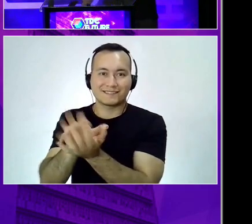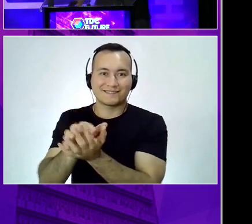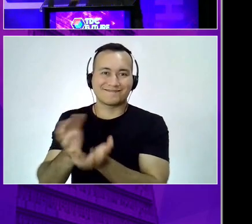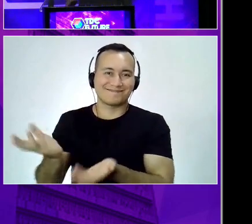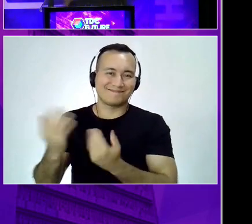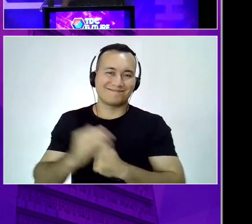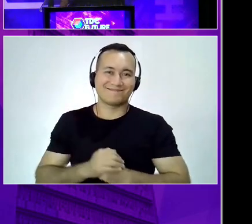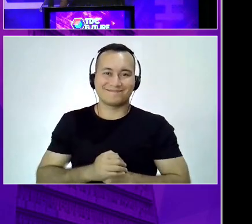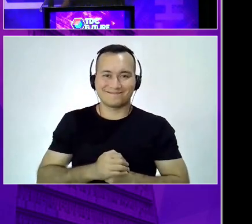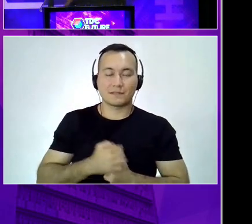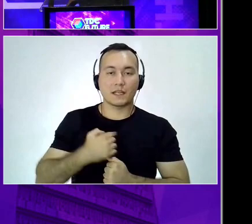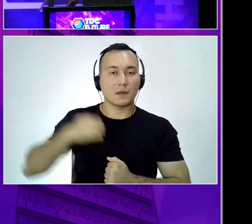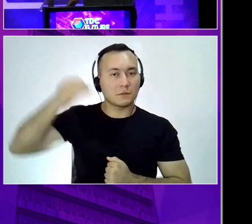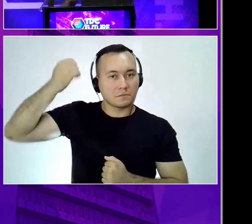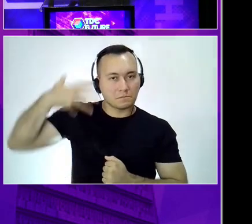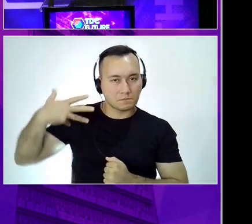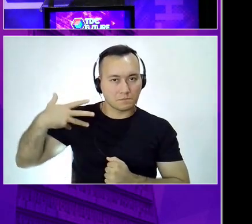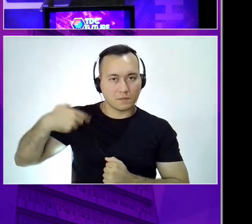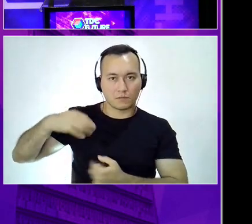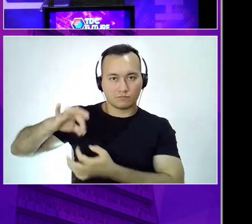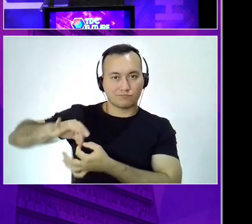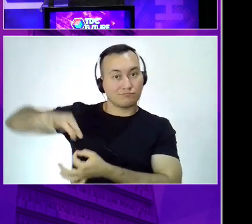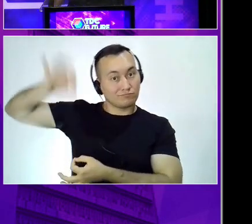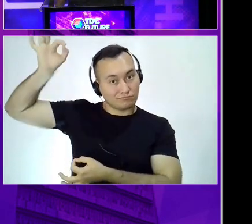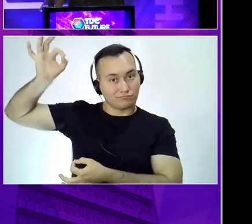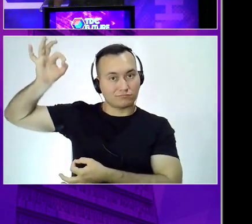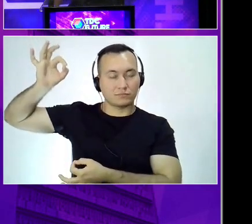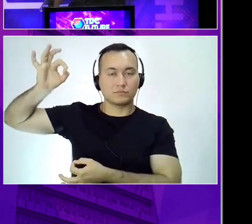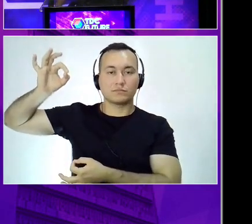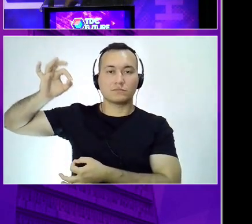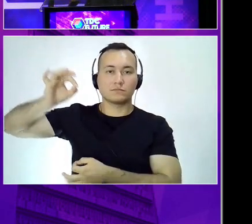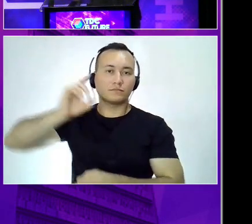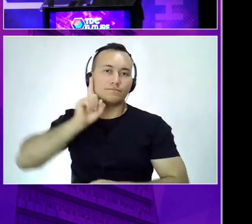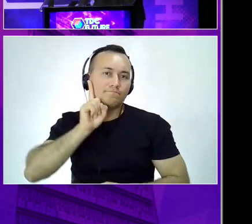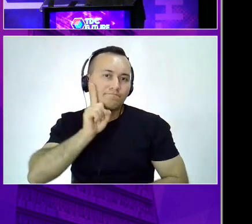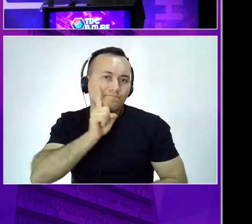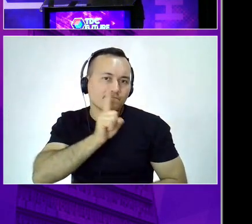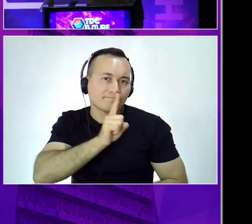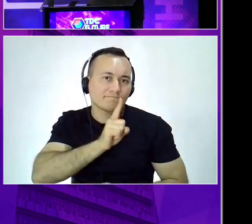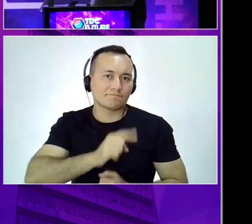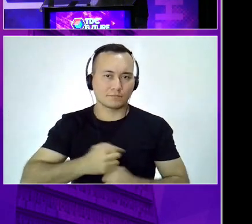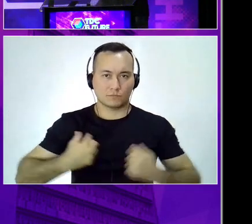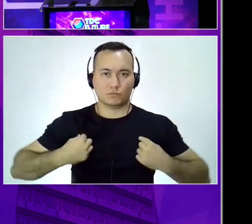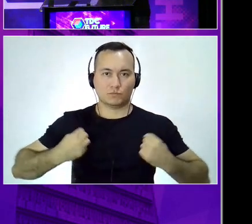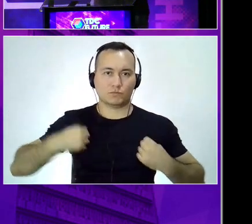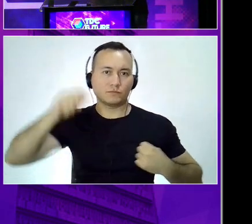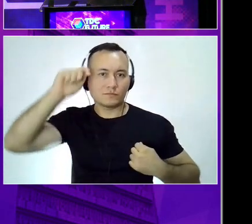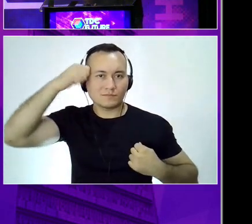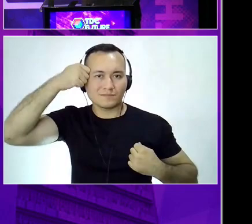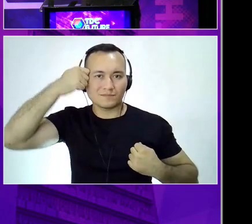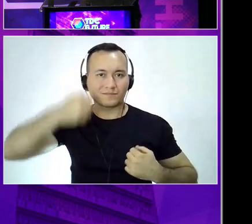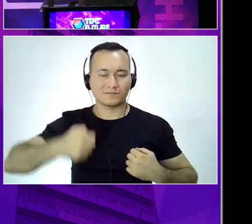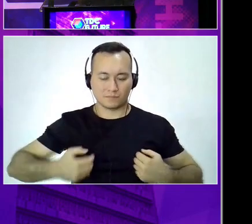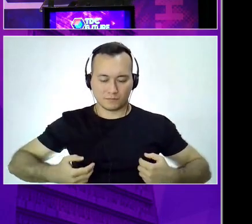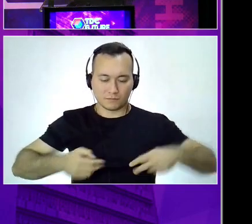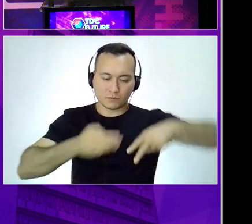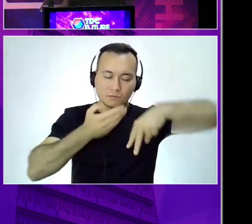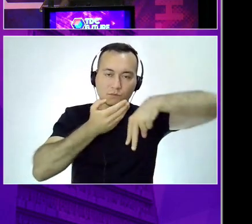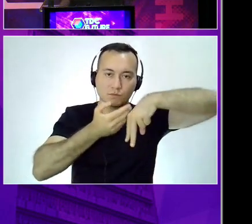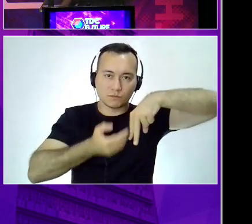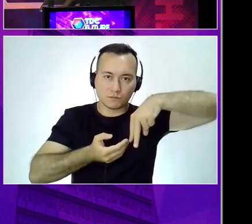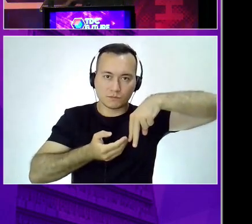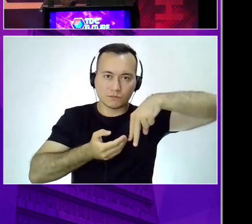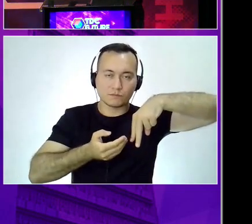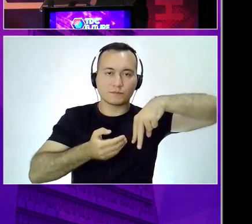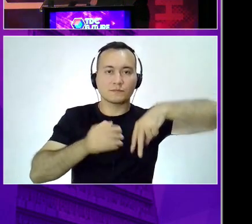identifico como pardo, cabelo curto, olhos castanhos, né? Estou de camisa preta e calça jeans, né? E